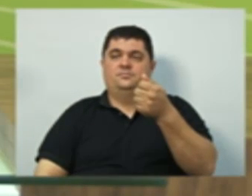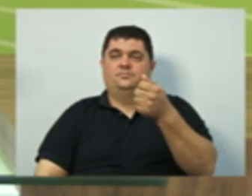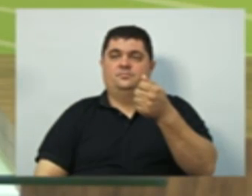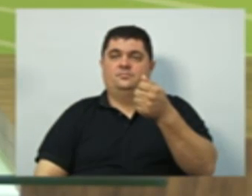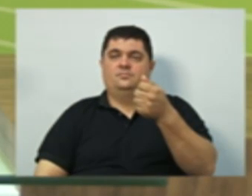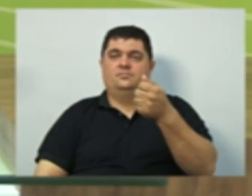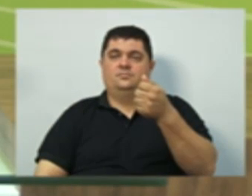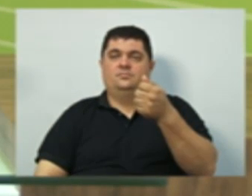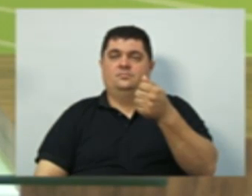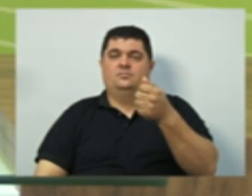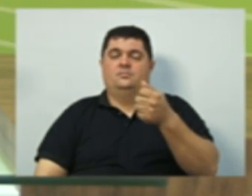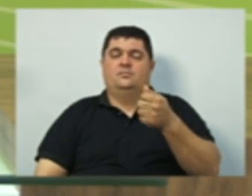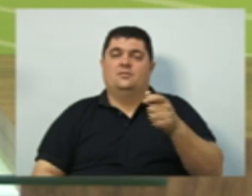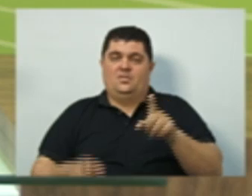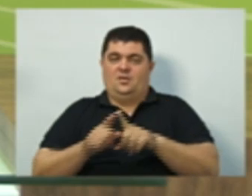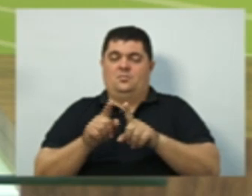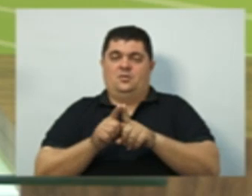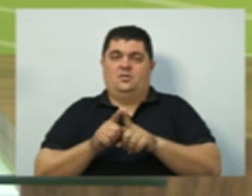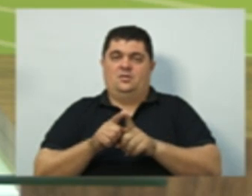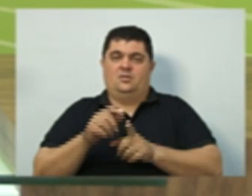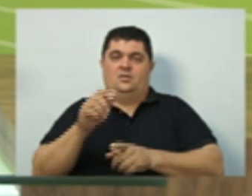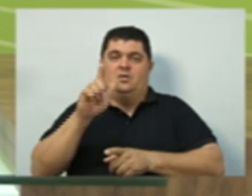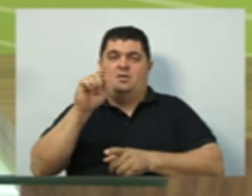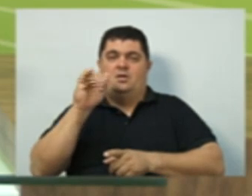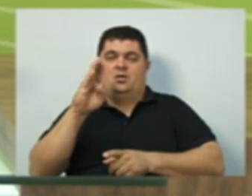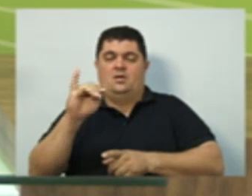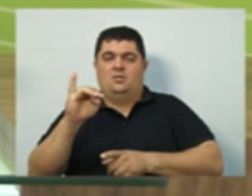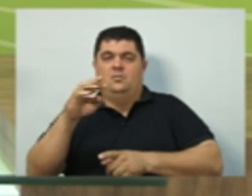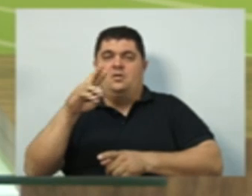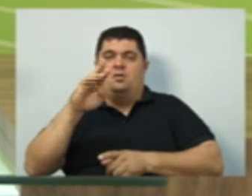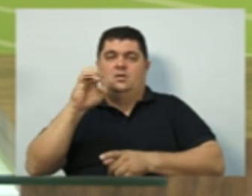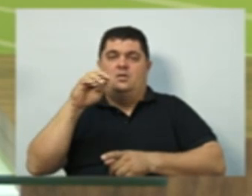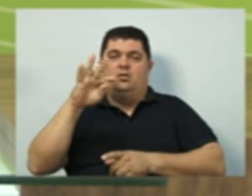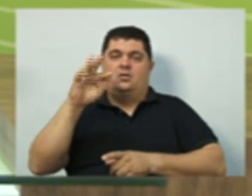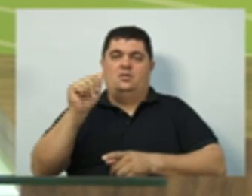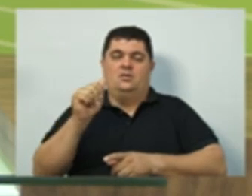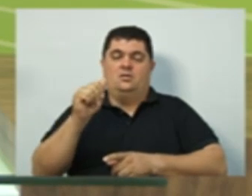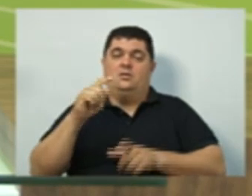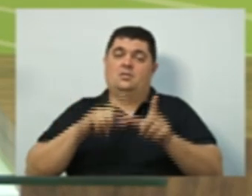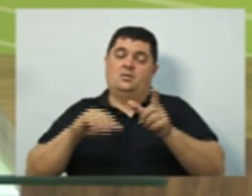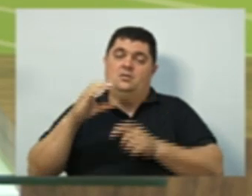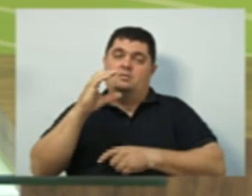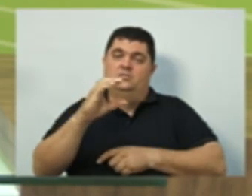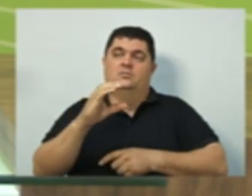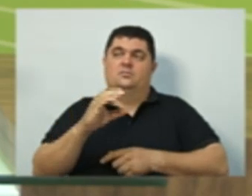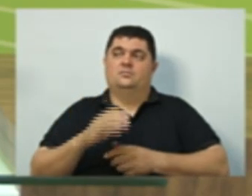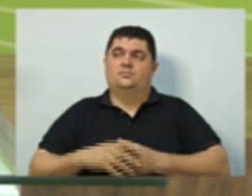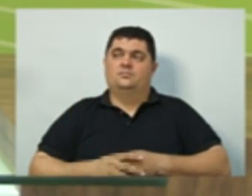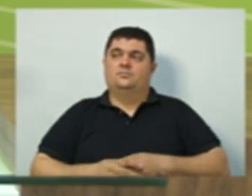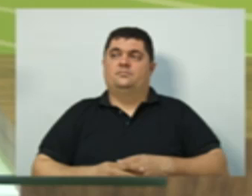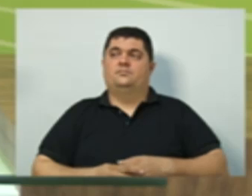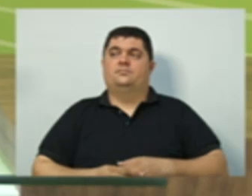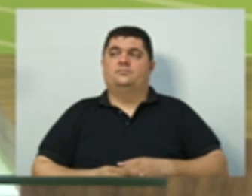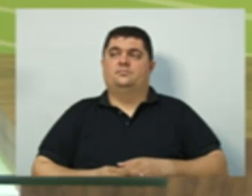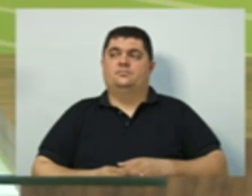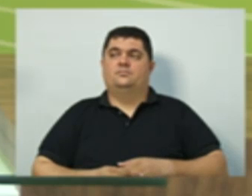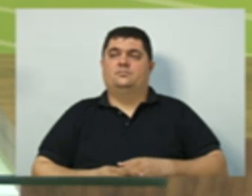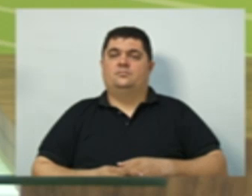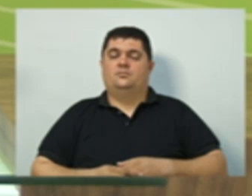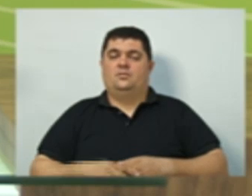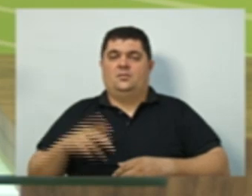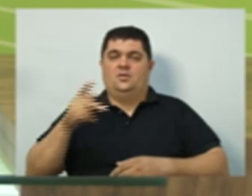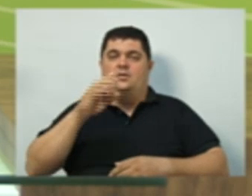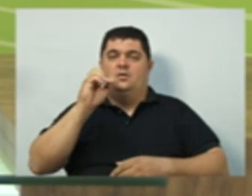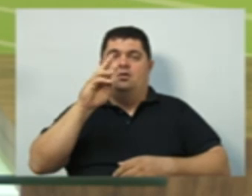Ainda da Escola Dona Benta, as alunas Gabi e Renata estão achando que é a letra C. O professor Orlando